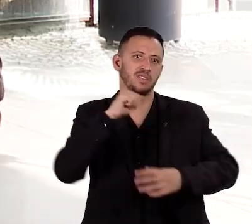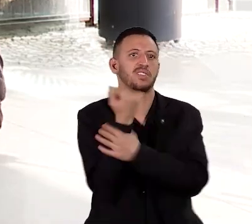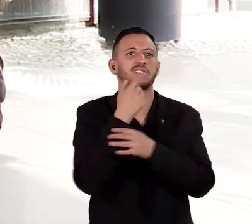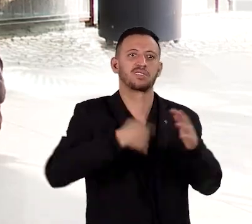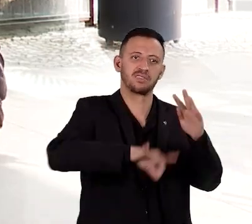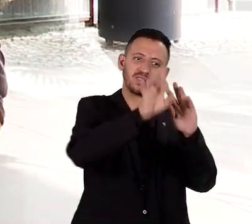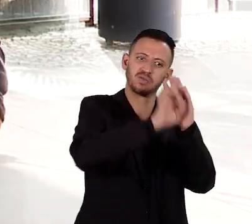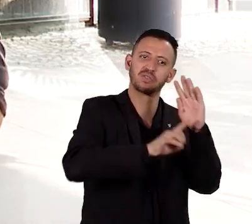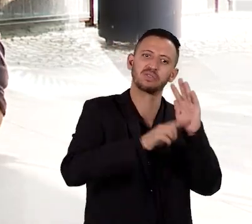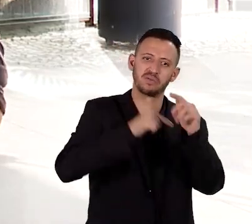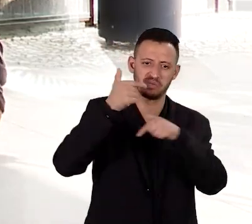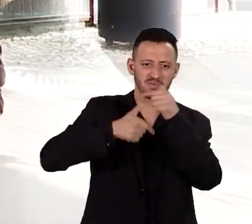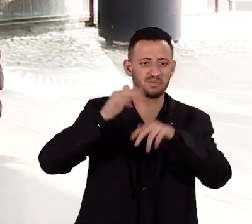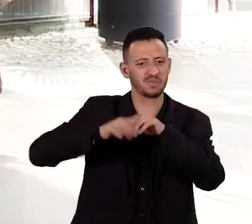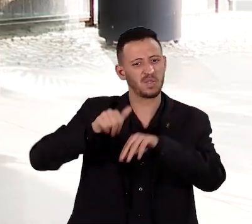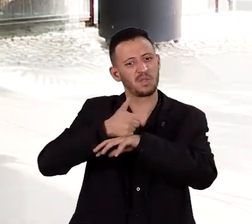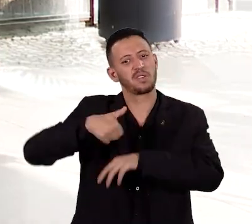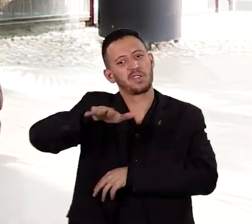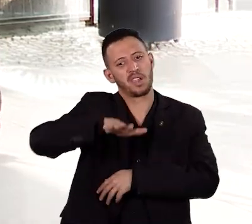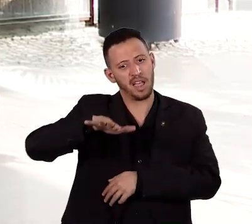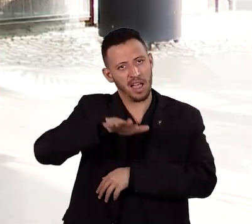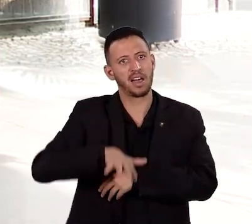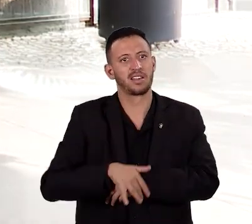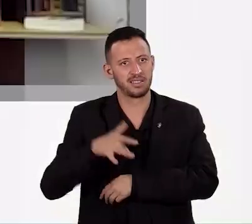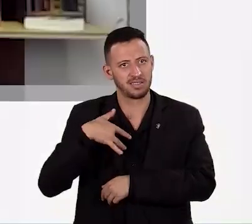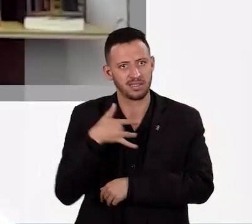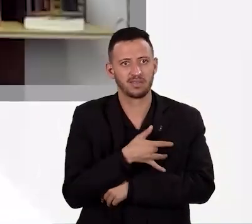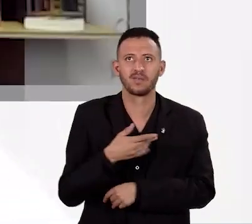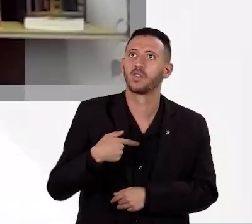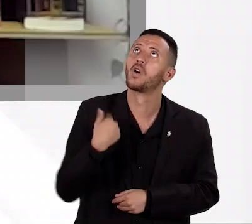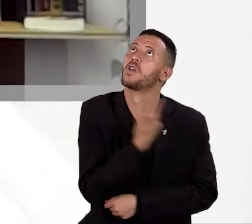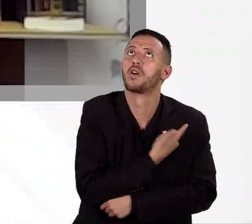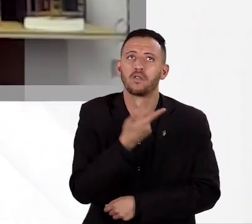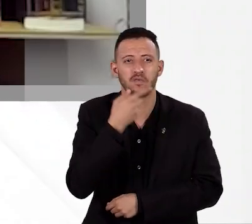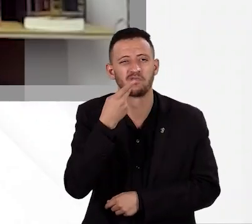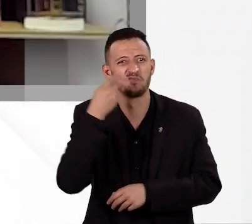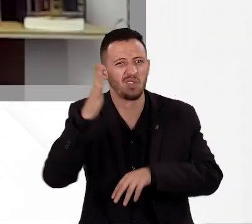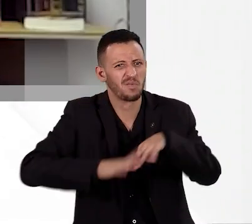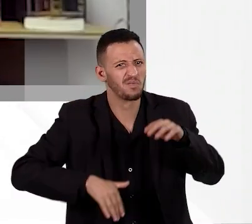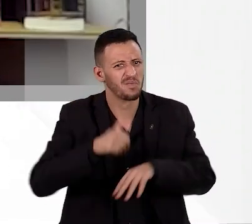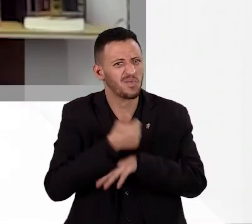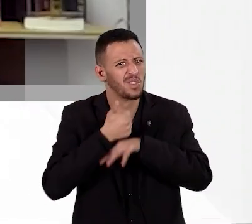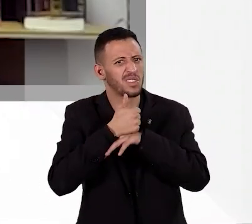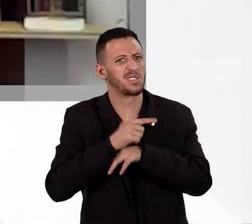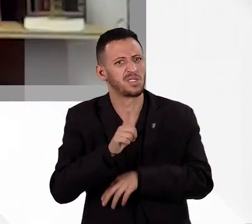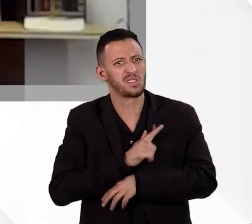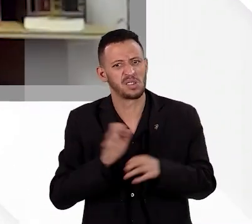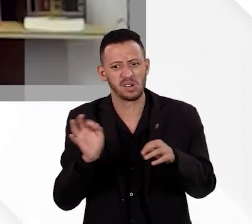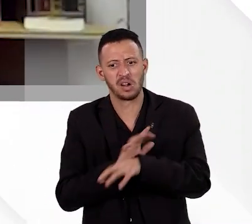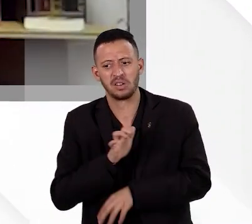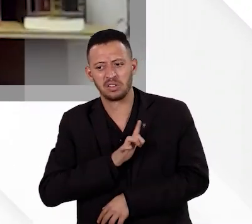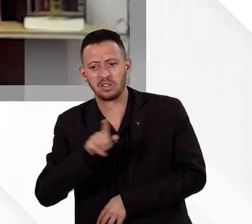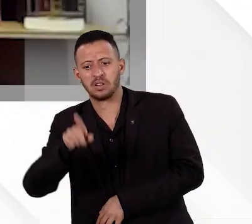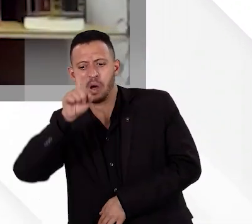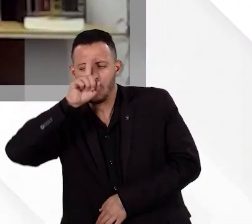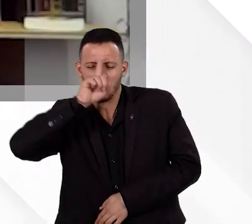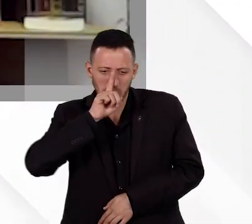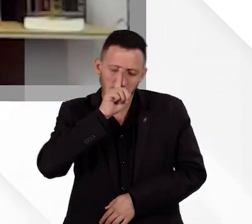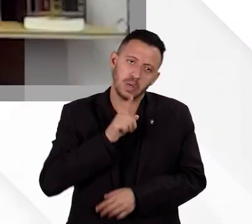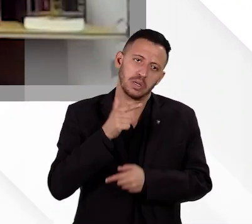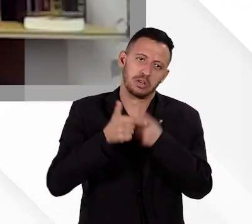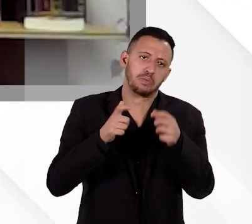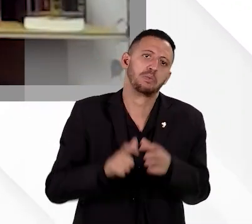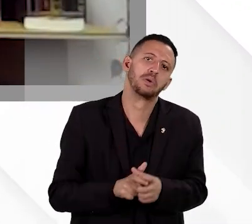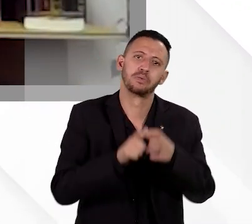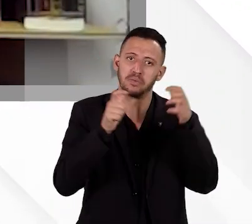de garantir os direitos trabalhistas da categoria. Então, a gente está falando de profissionais que estão expostos a